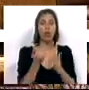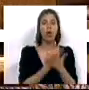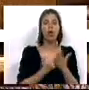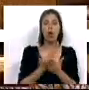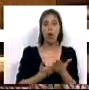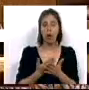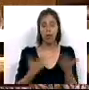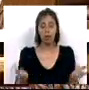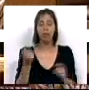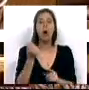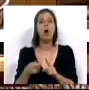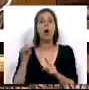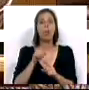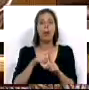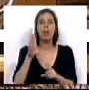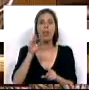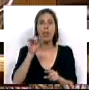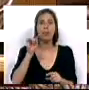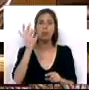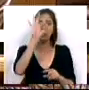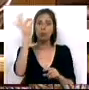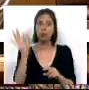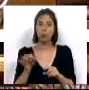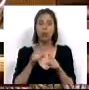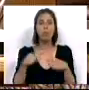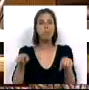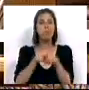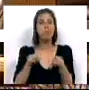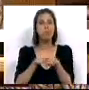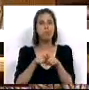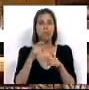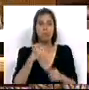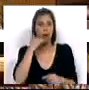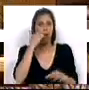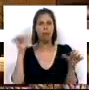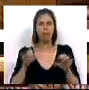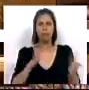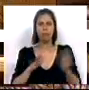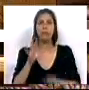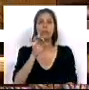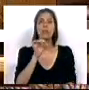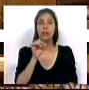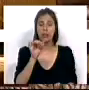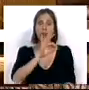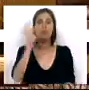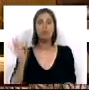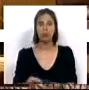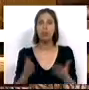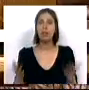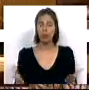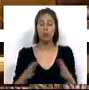económica. Aumentou 10 pontos percentuais, equivalente a um agravamento de cerca de